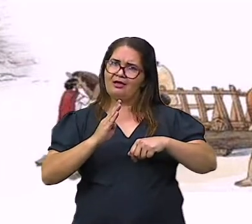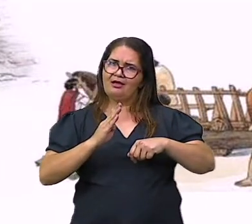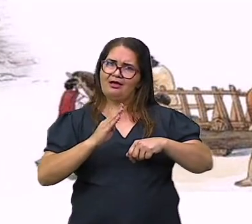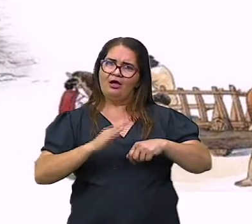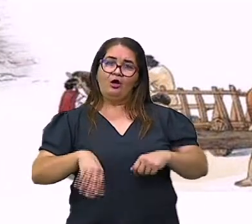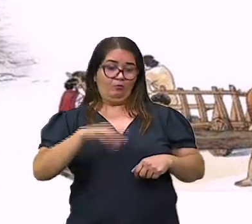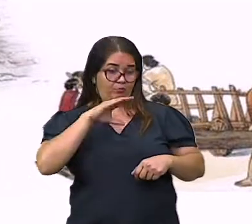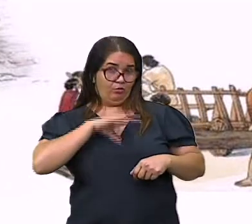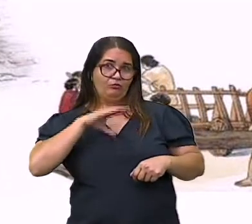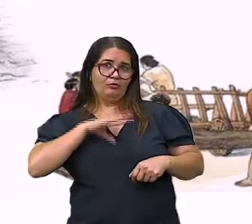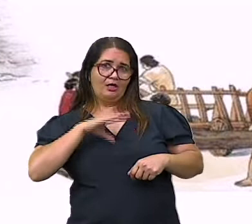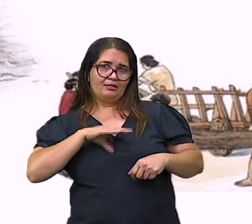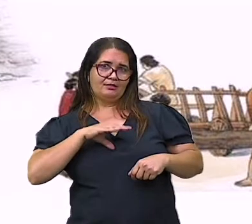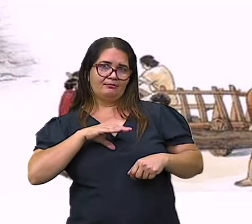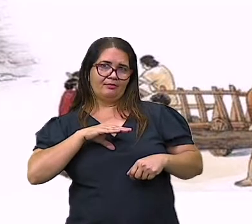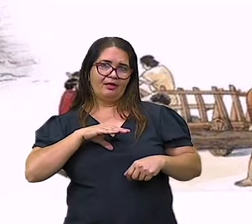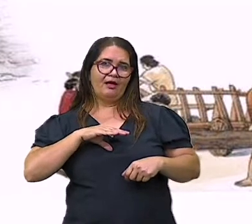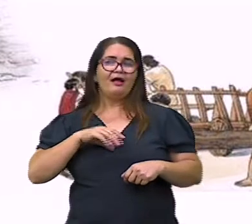francesa, inglesa,